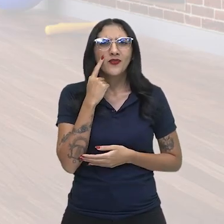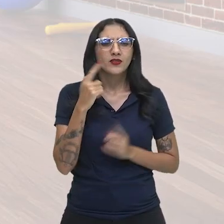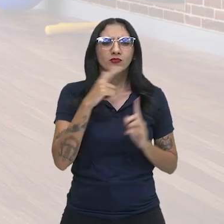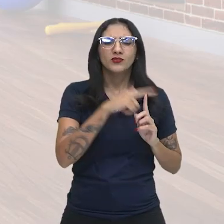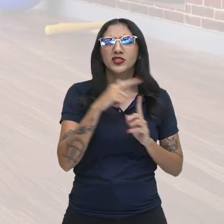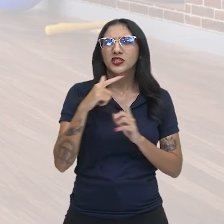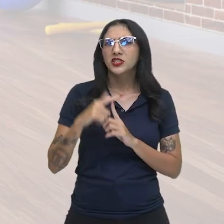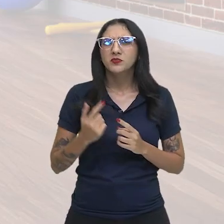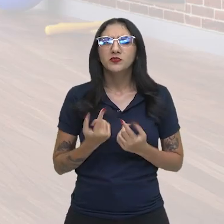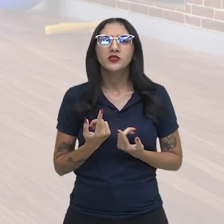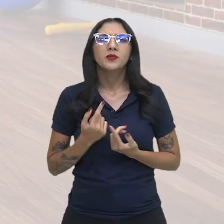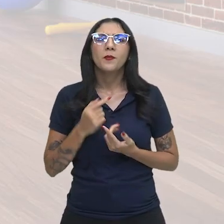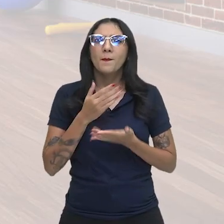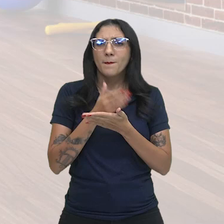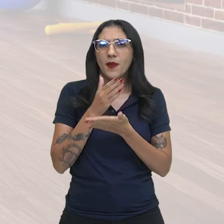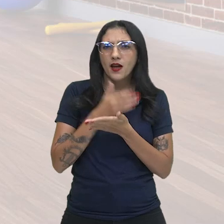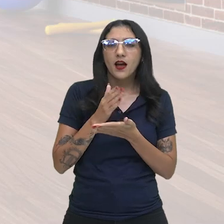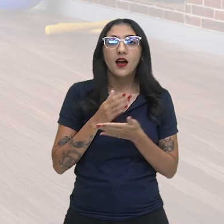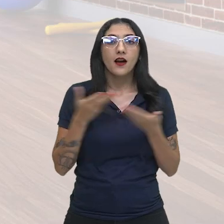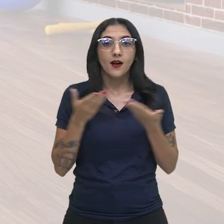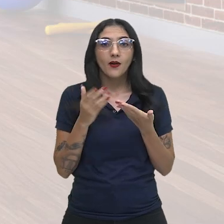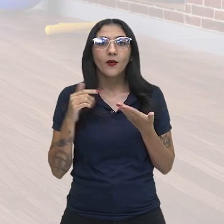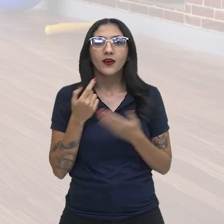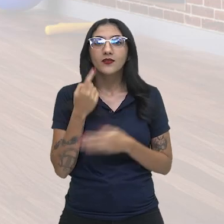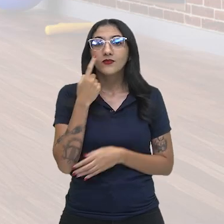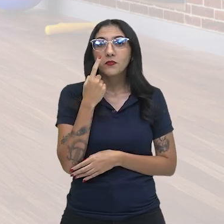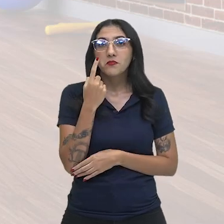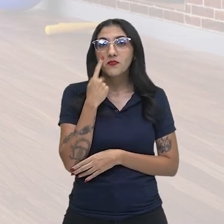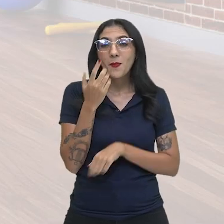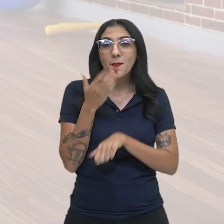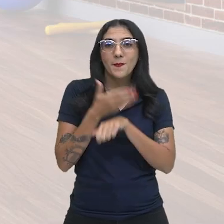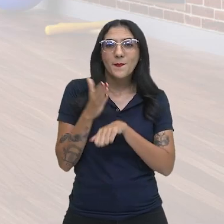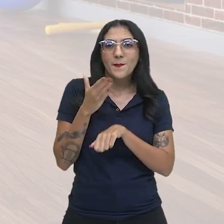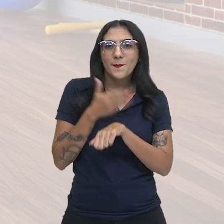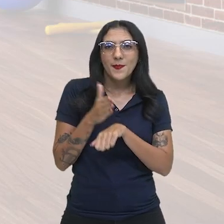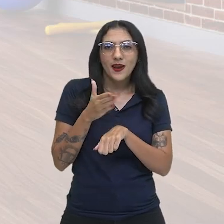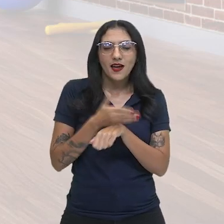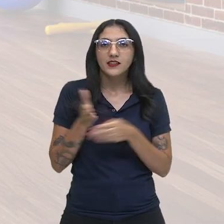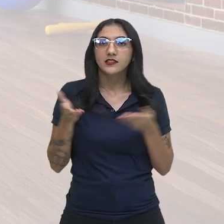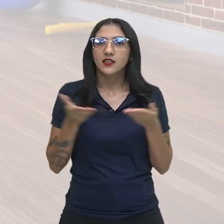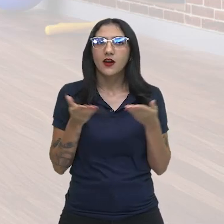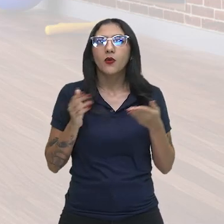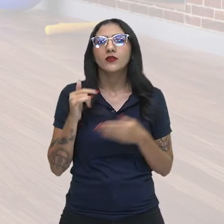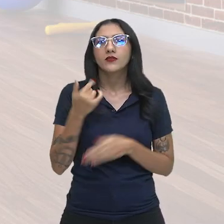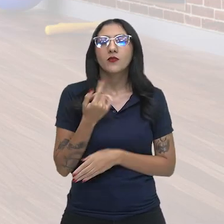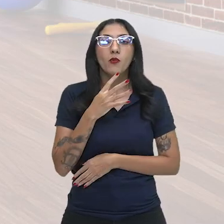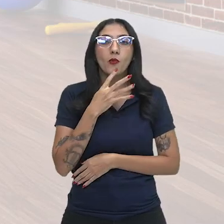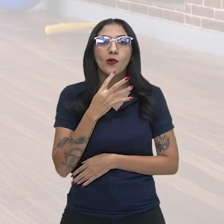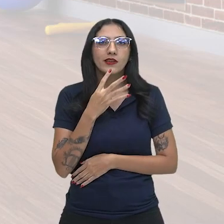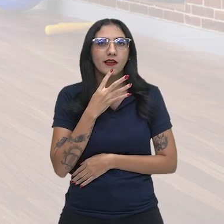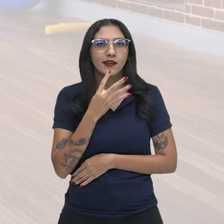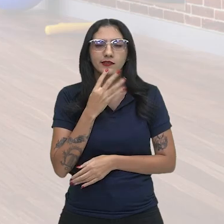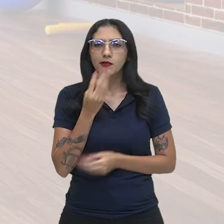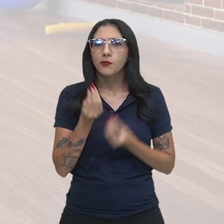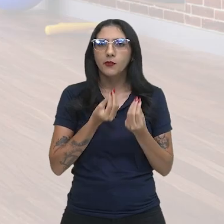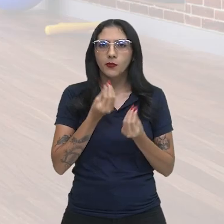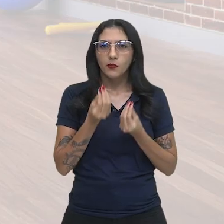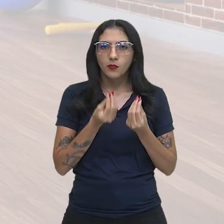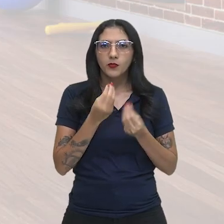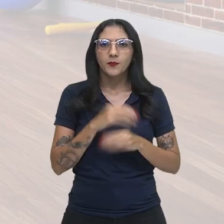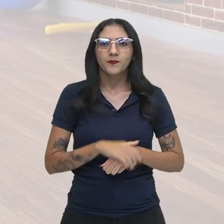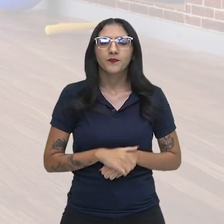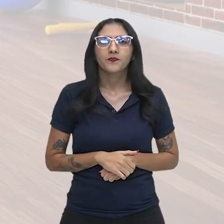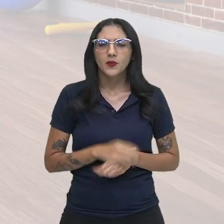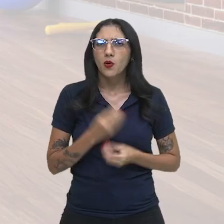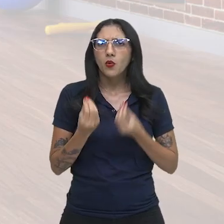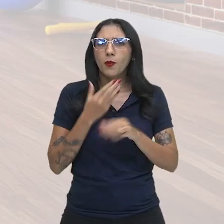aeróbica, ginástica localizada, agora eu quero chamar vocês para a prática. Vamos conhecer um pouquinho dessas ginásticas?